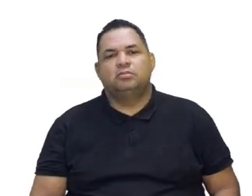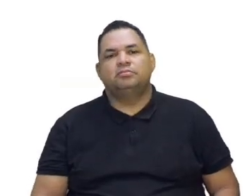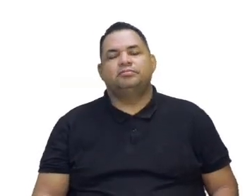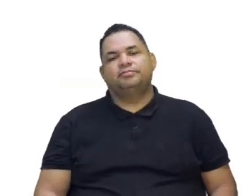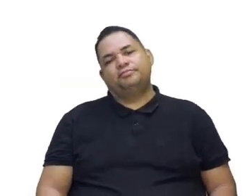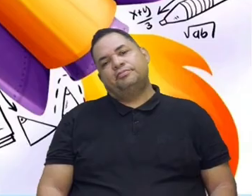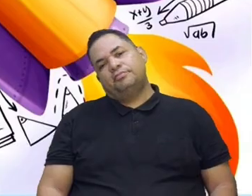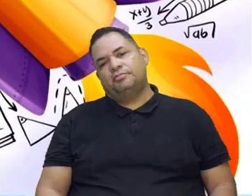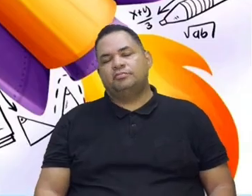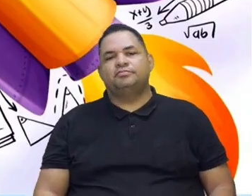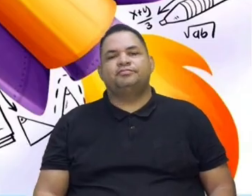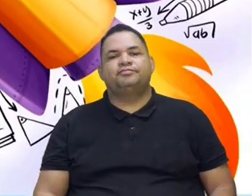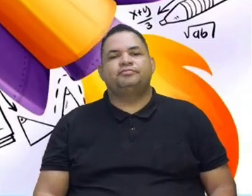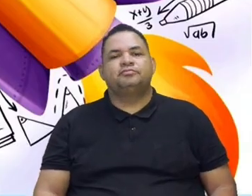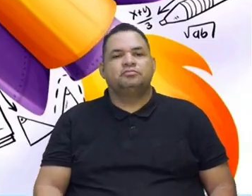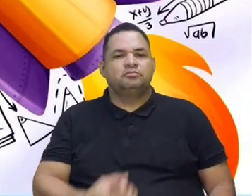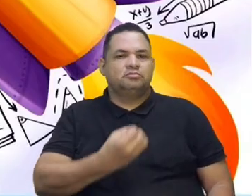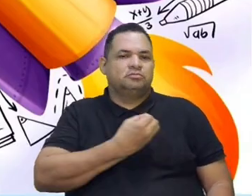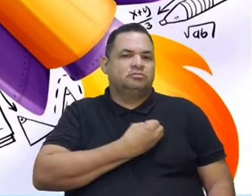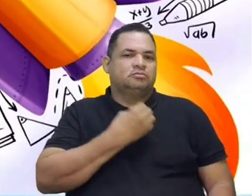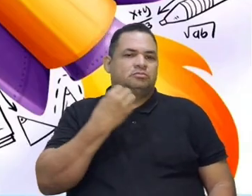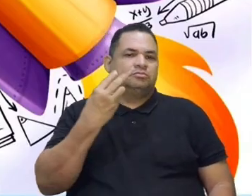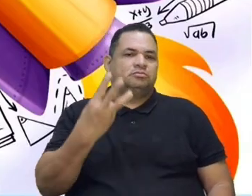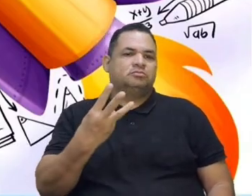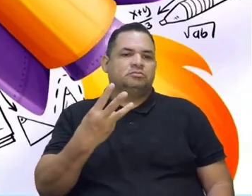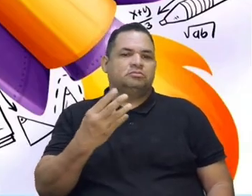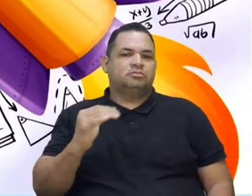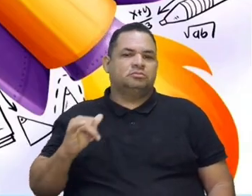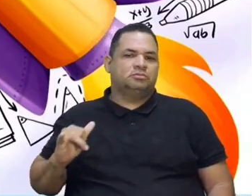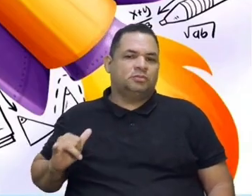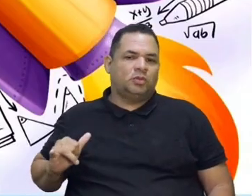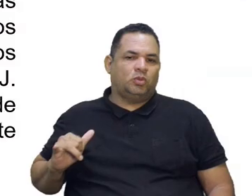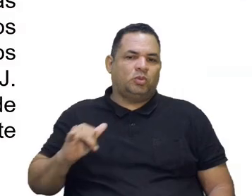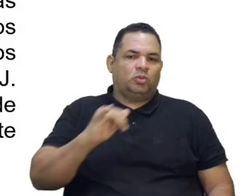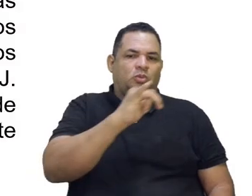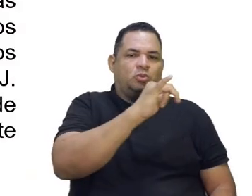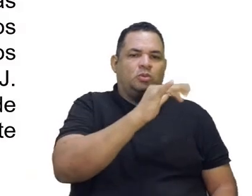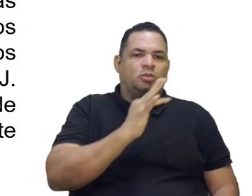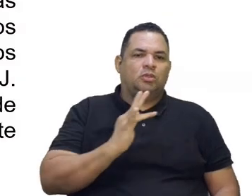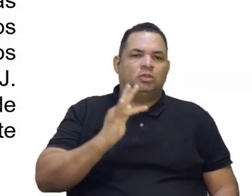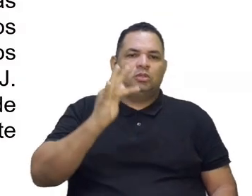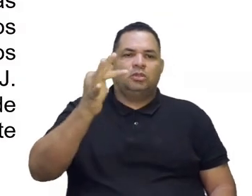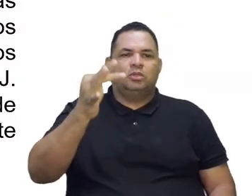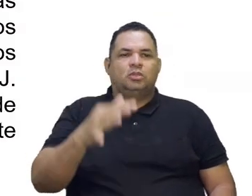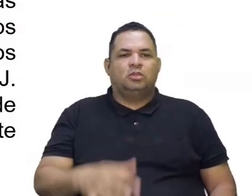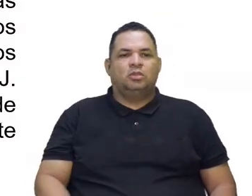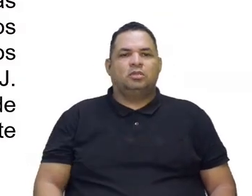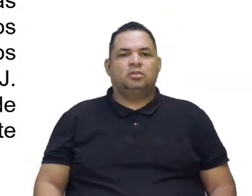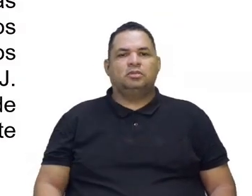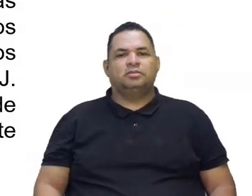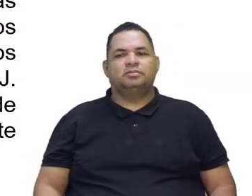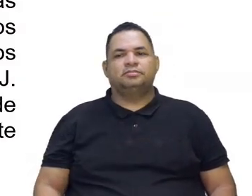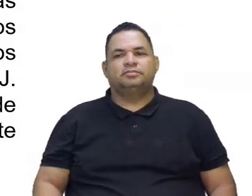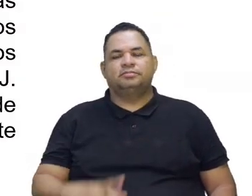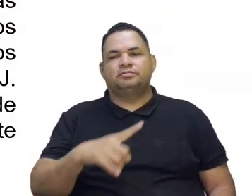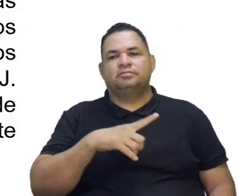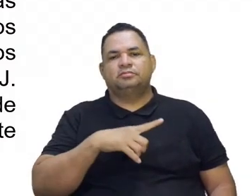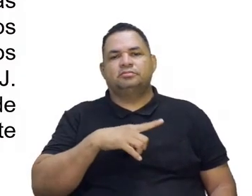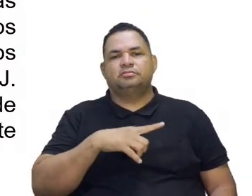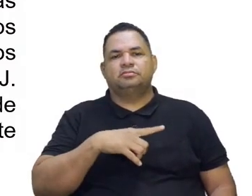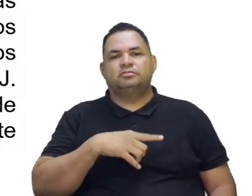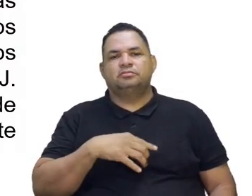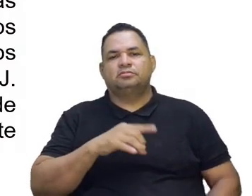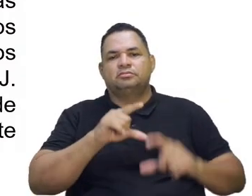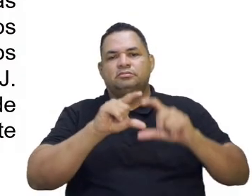teorias. E a nossa questão de número 3 é o decolando para o futuro. Nessa questão, nós temos o